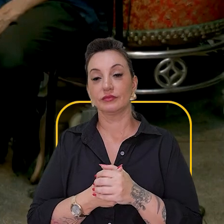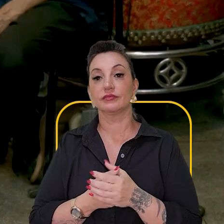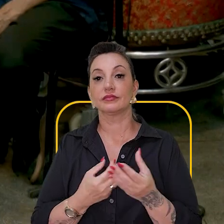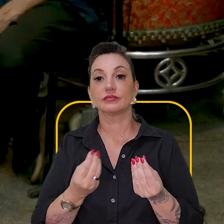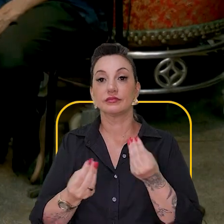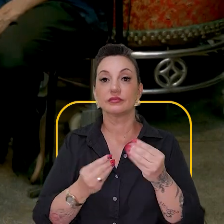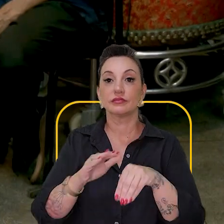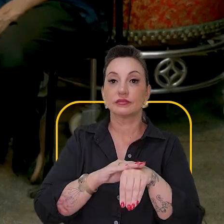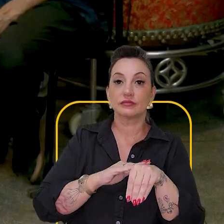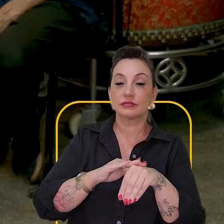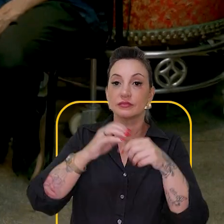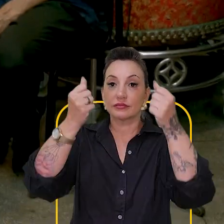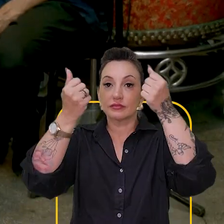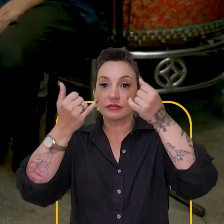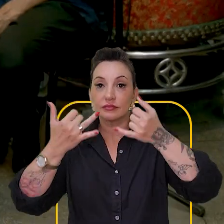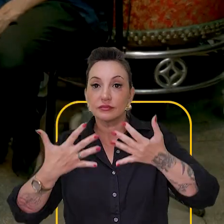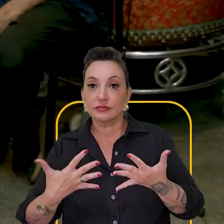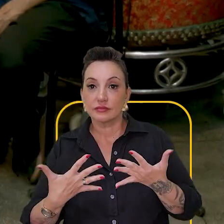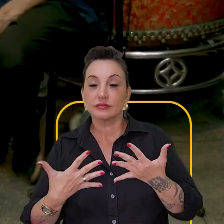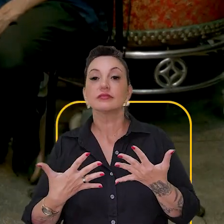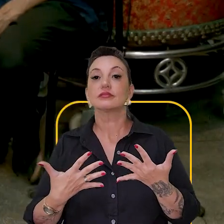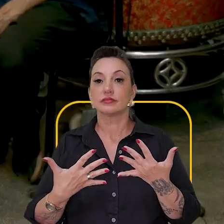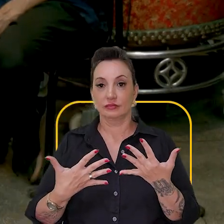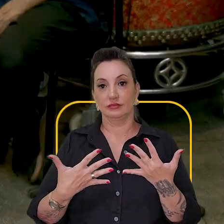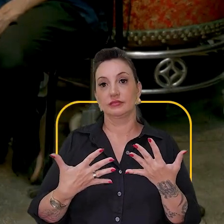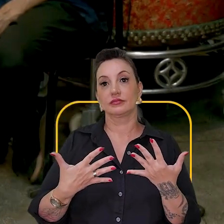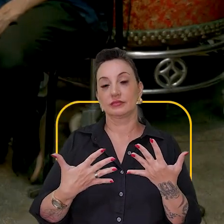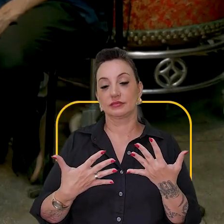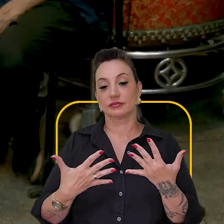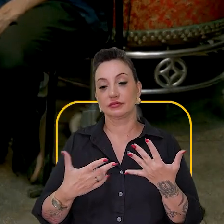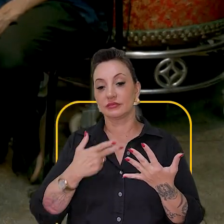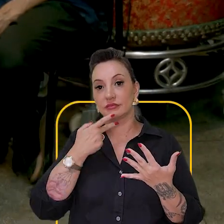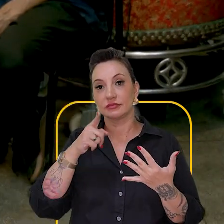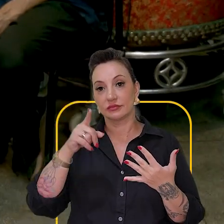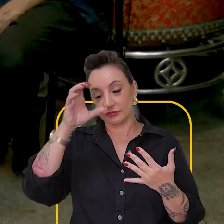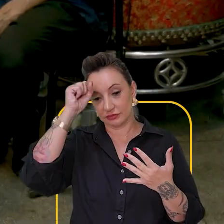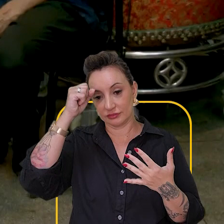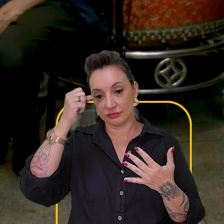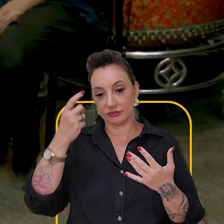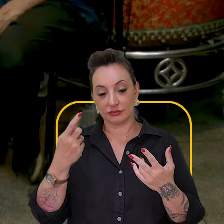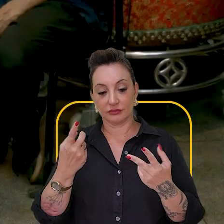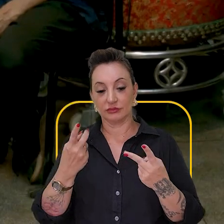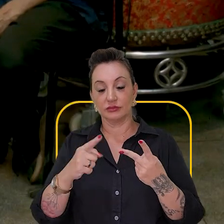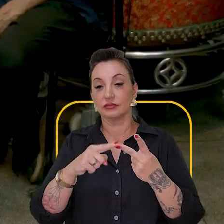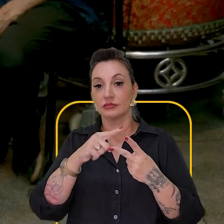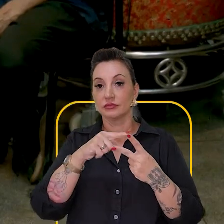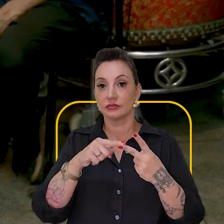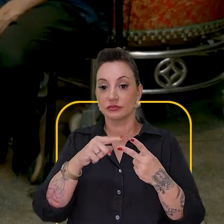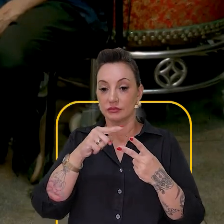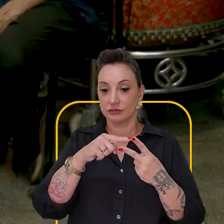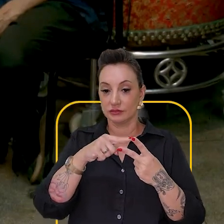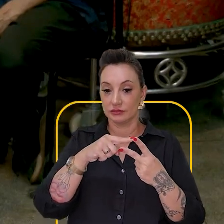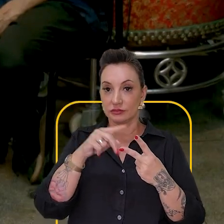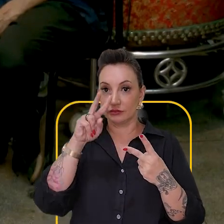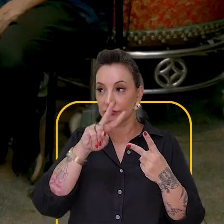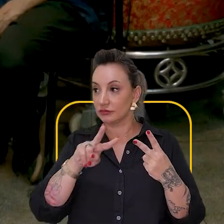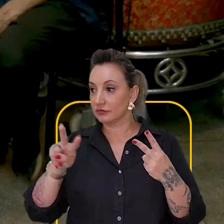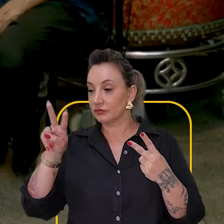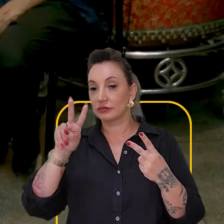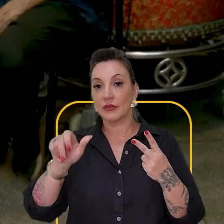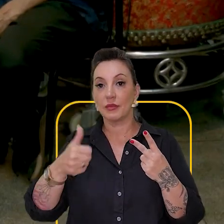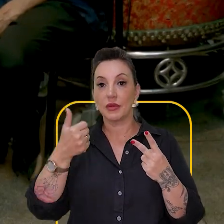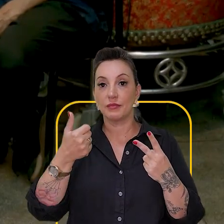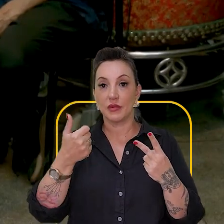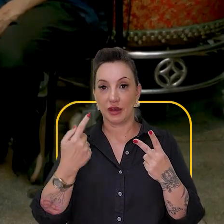Saber conversar o Saber explicar eh dizem que você aprende em dois momentos né um quando você tá vendo a